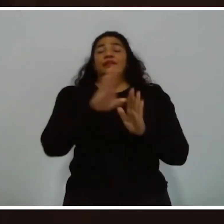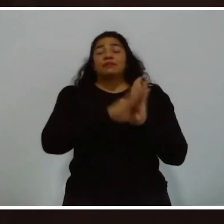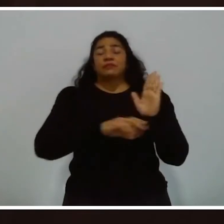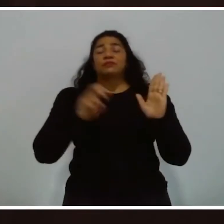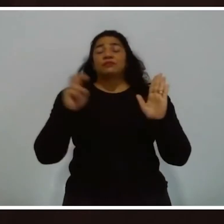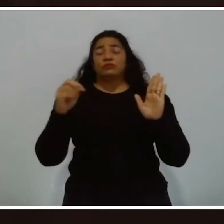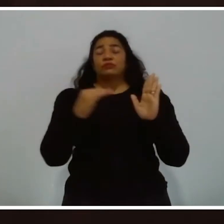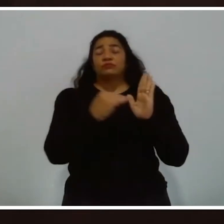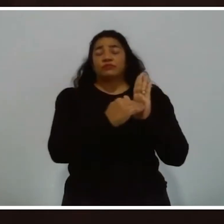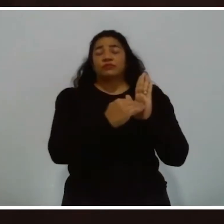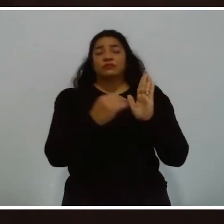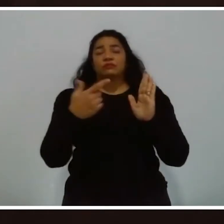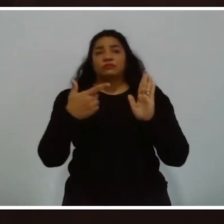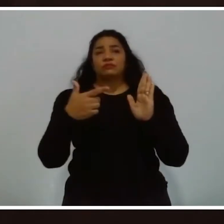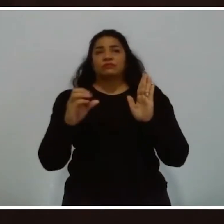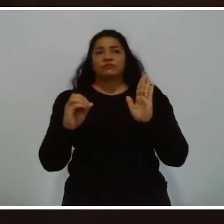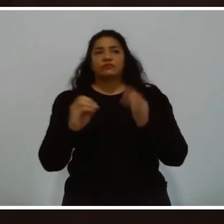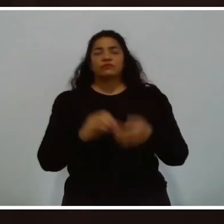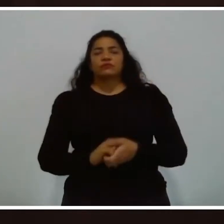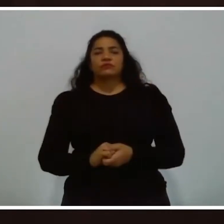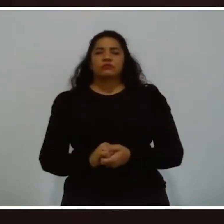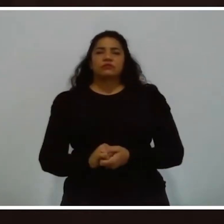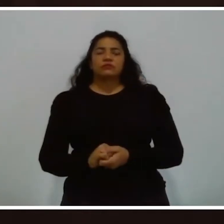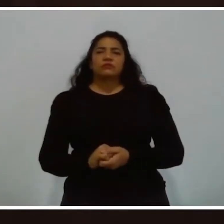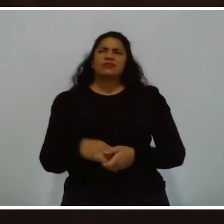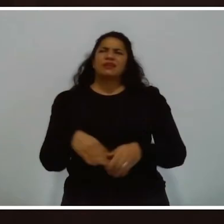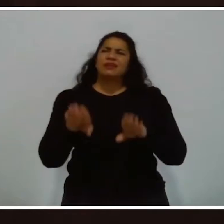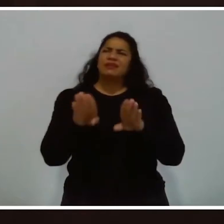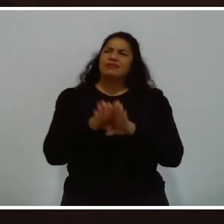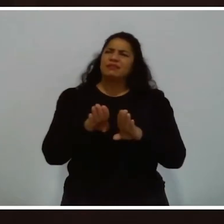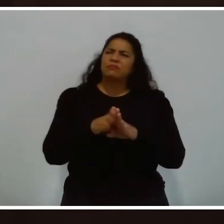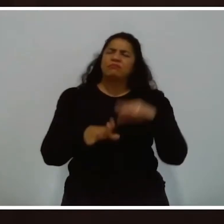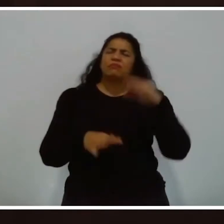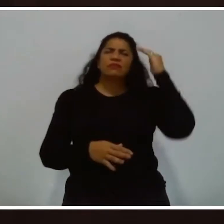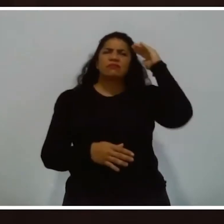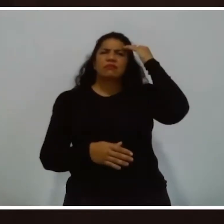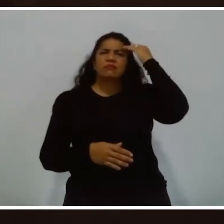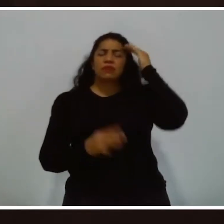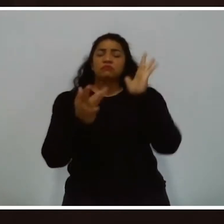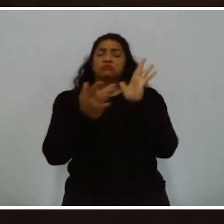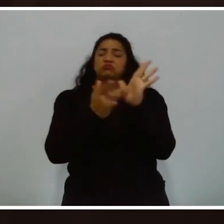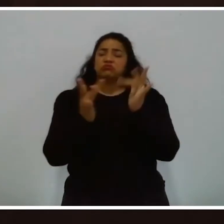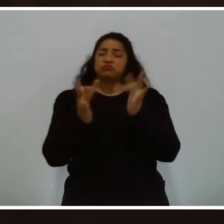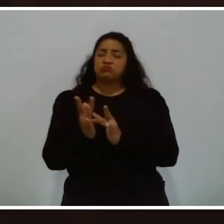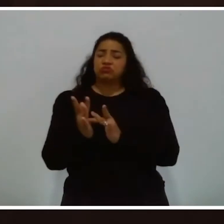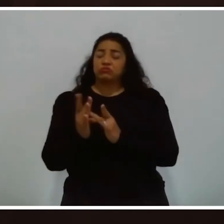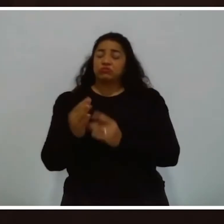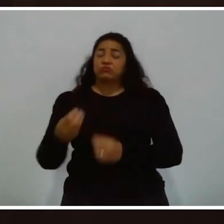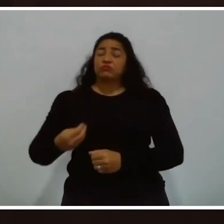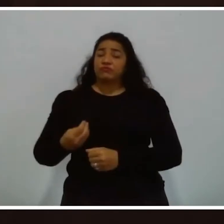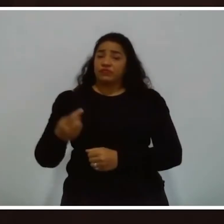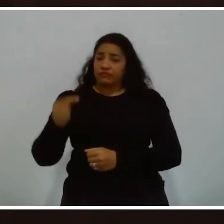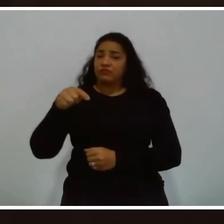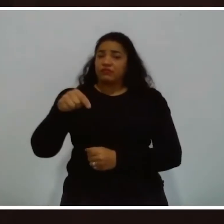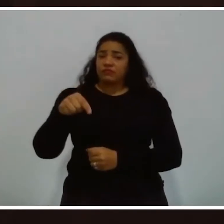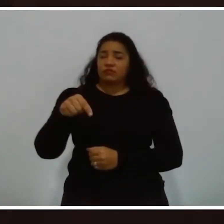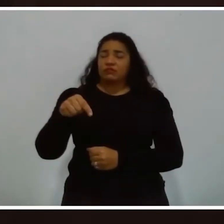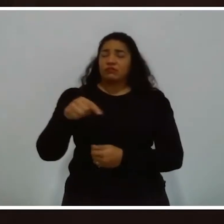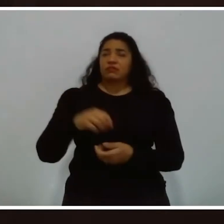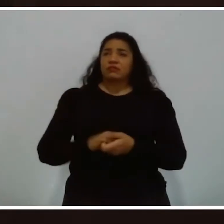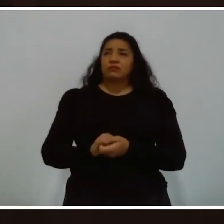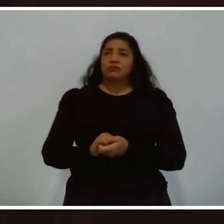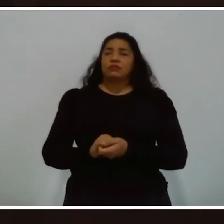Também sabemos que o Filho de Deus é vindo e nos tem dado entendimento para reconhecermos o